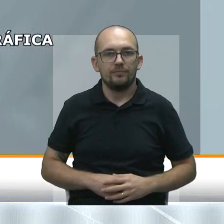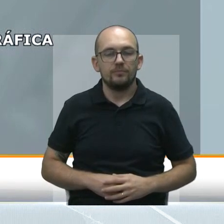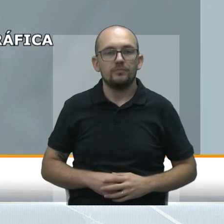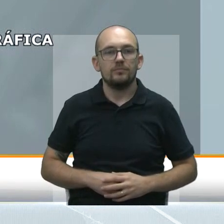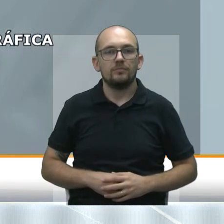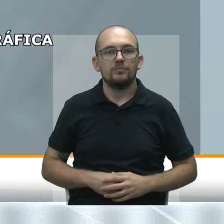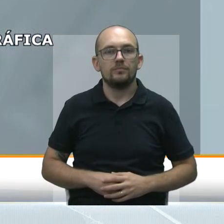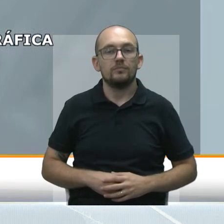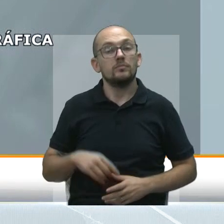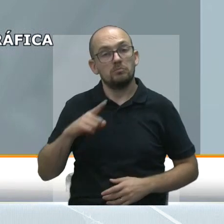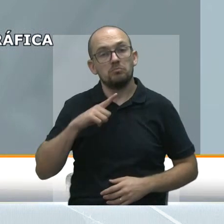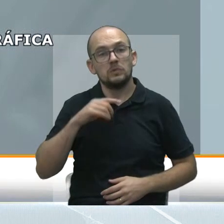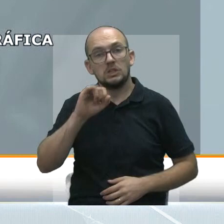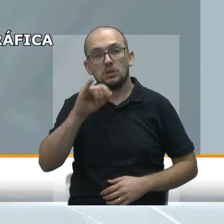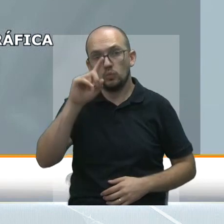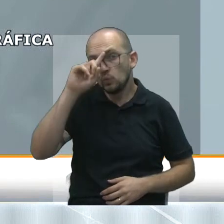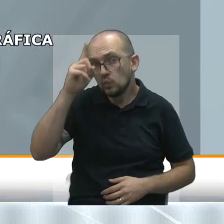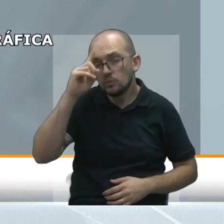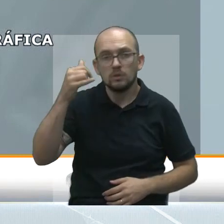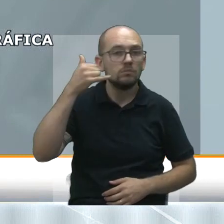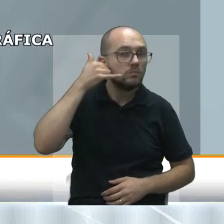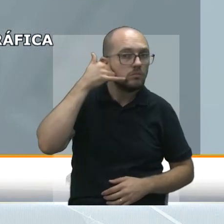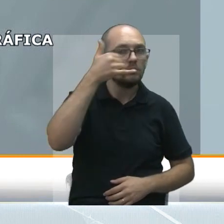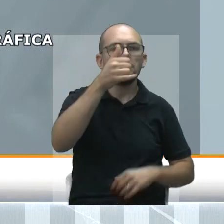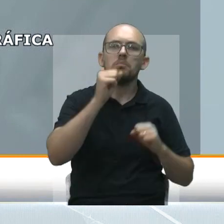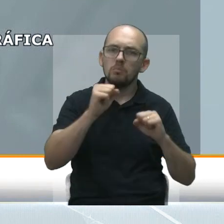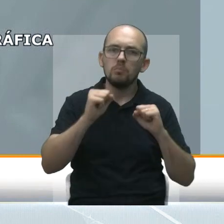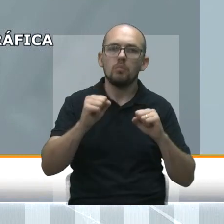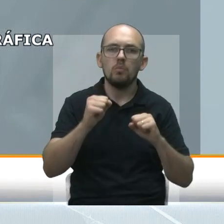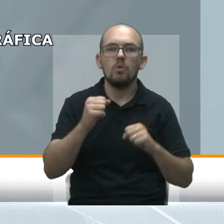de contato, caso você queira tirar alguma dúvida, é o